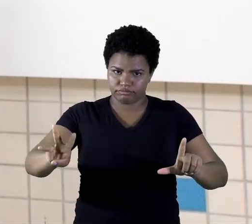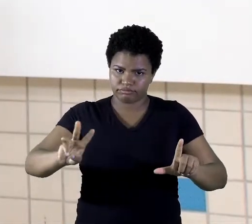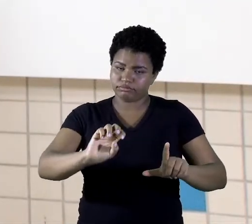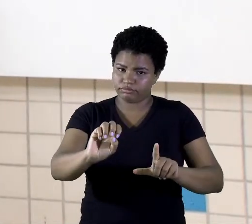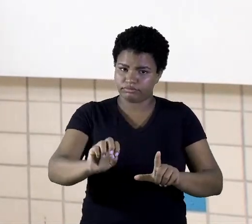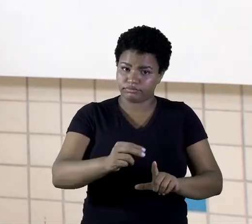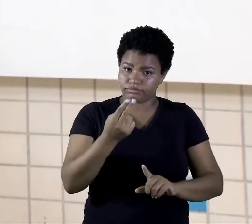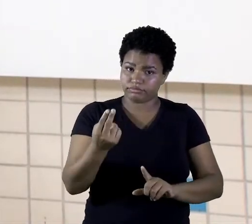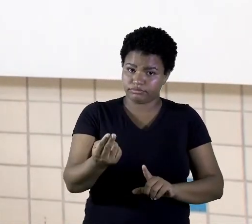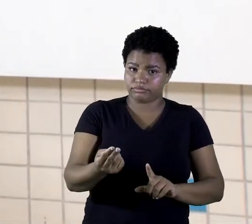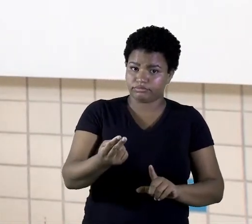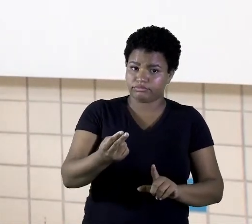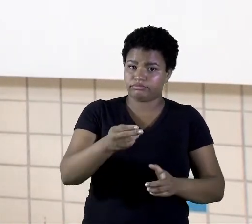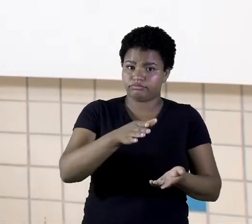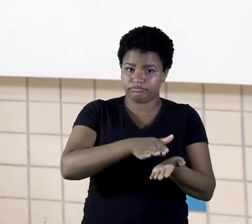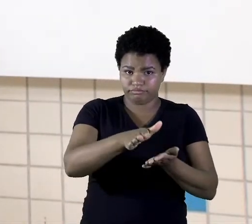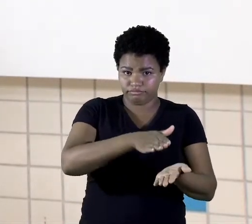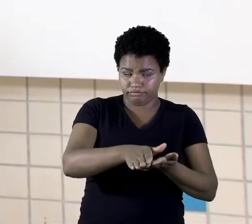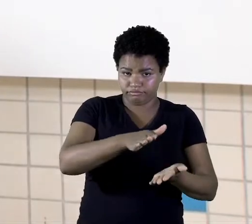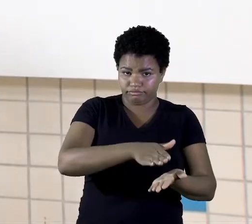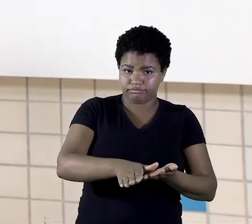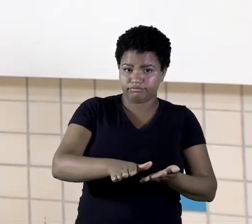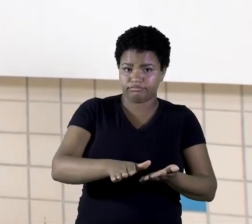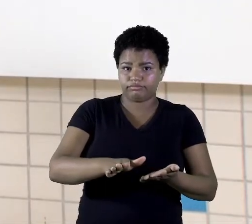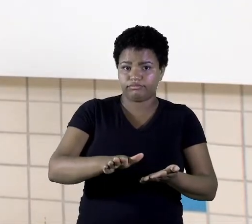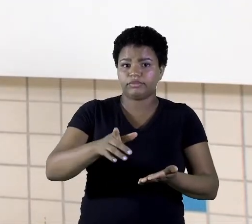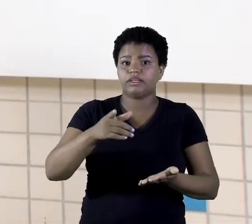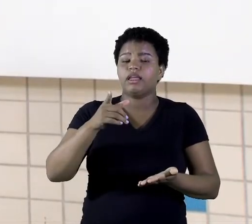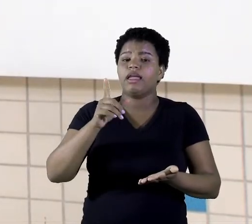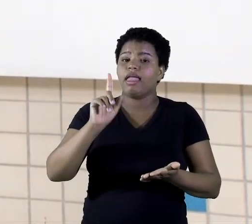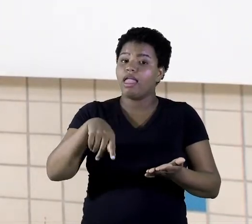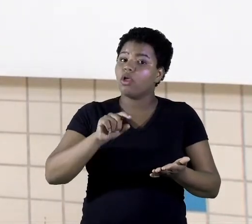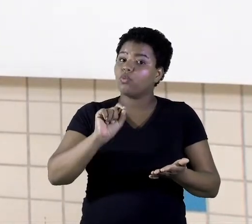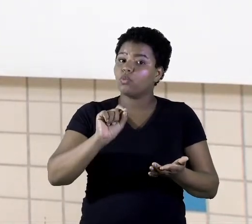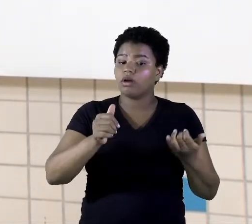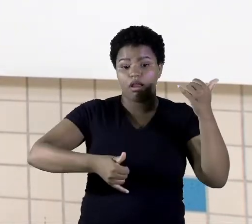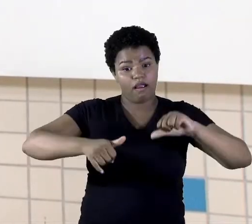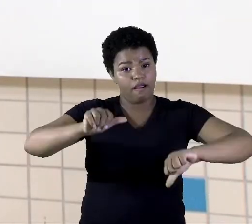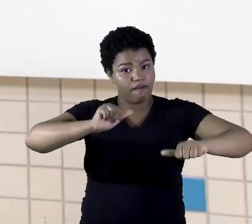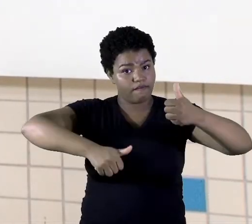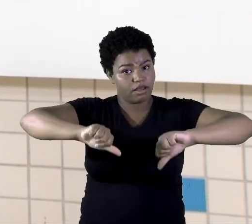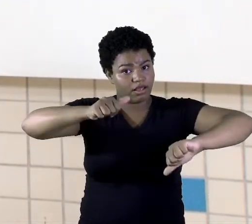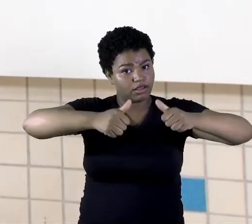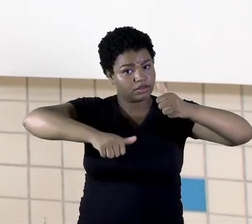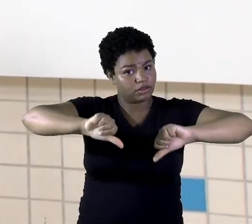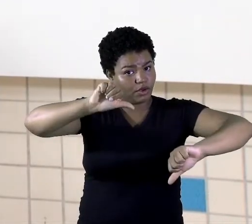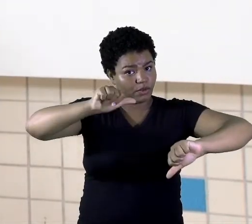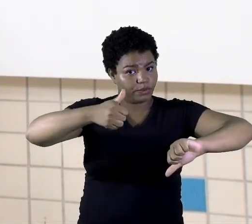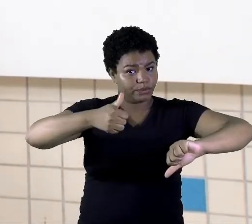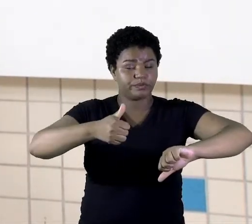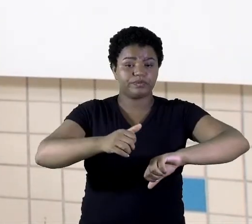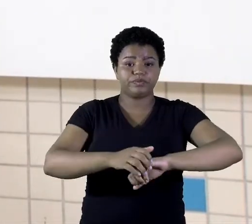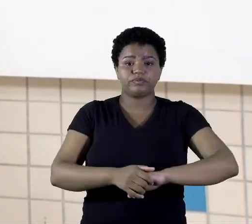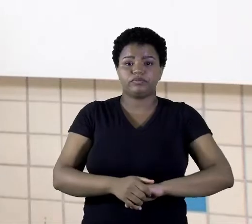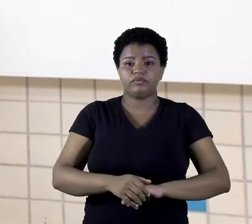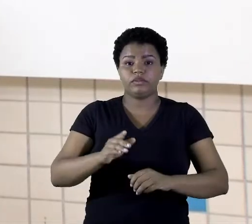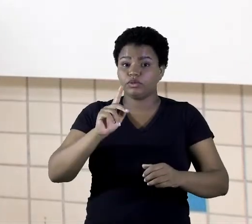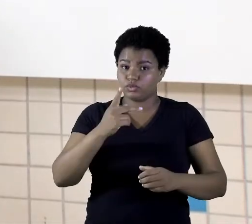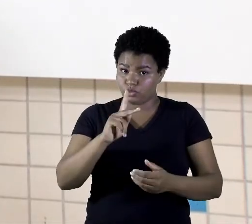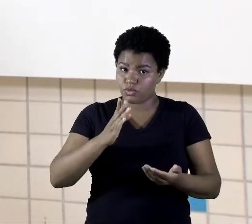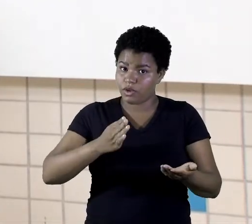tem acesso à internet, você vai lá na sua unidade escolar, que o pessoal lá da sua escola deve avisar a sua família o dia de